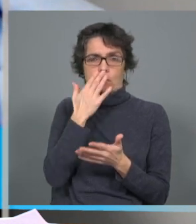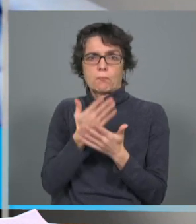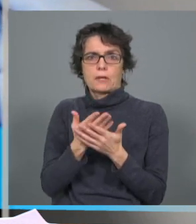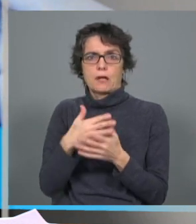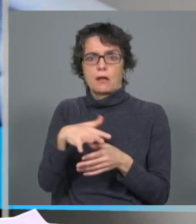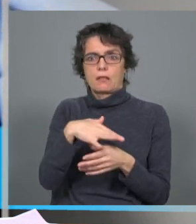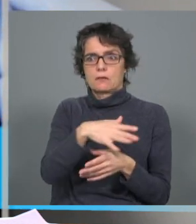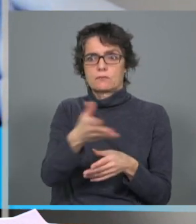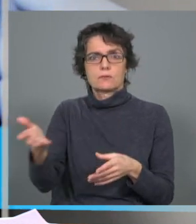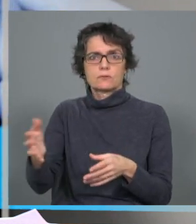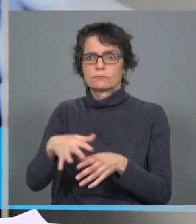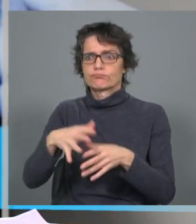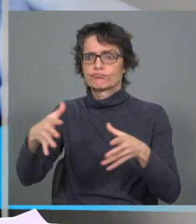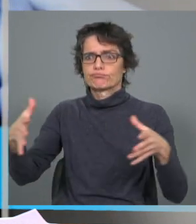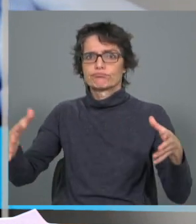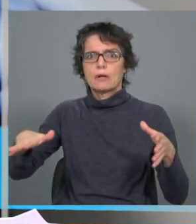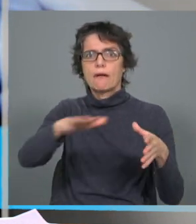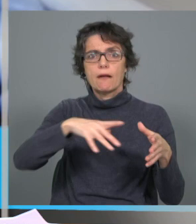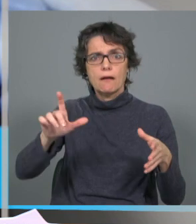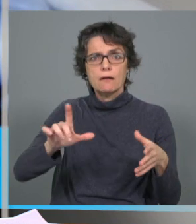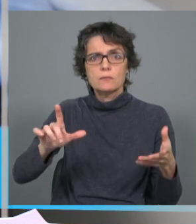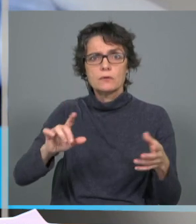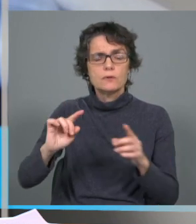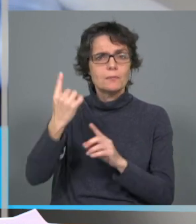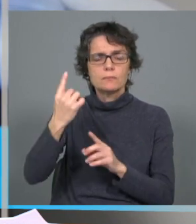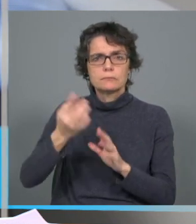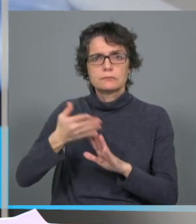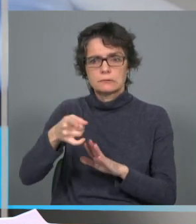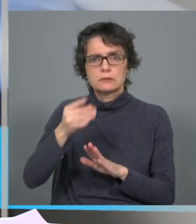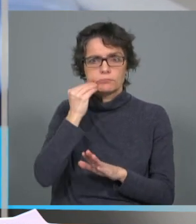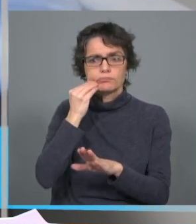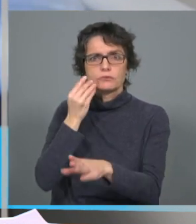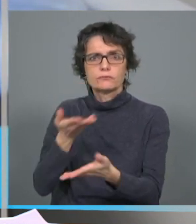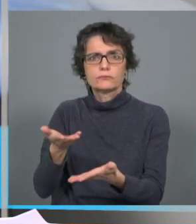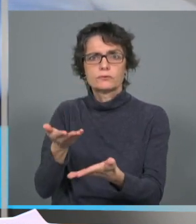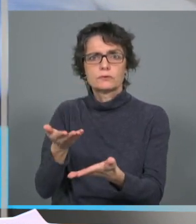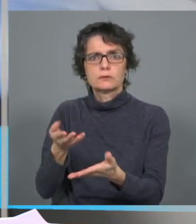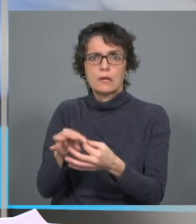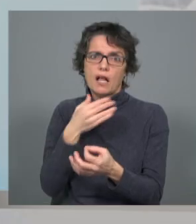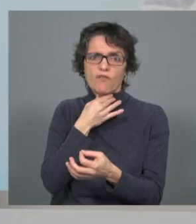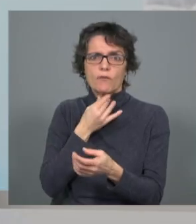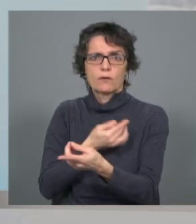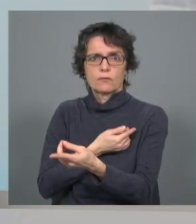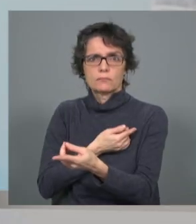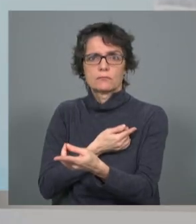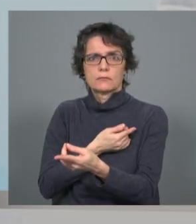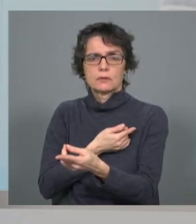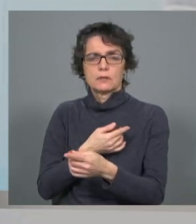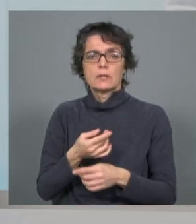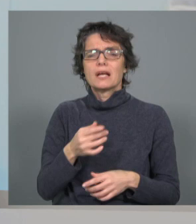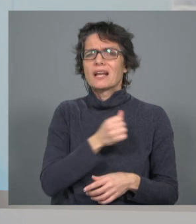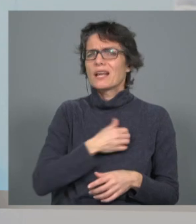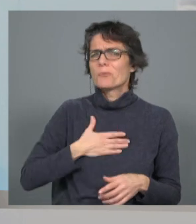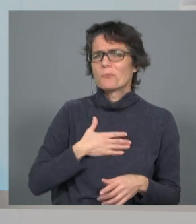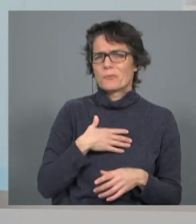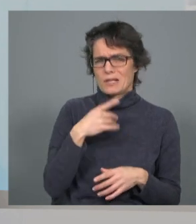os pedidos para resolver essa primeira emergência. Por causa de empresas que tinham que cessar